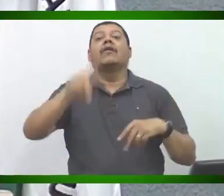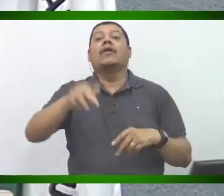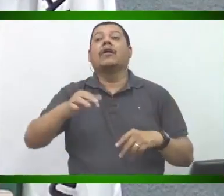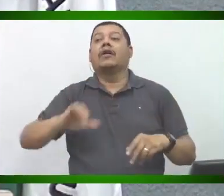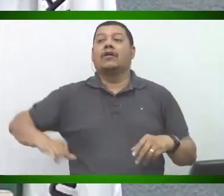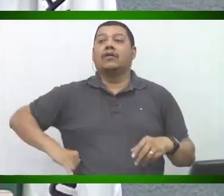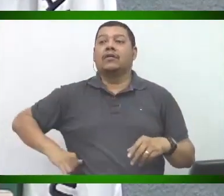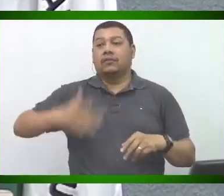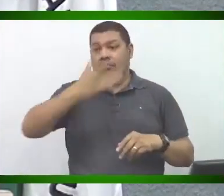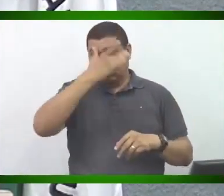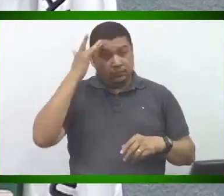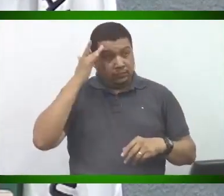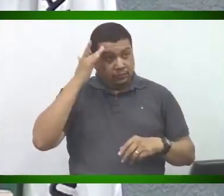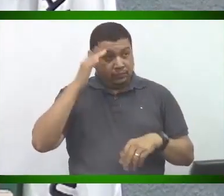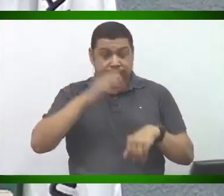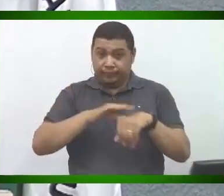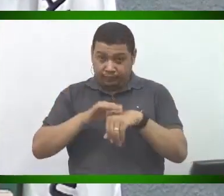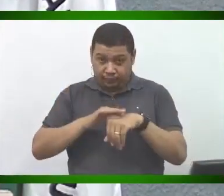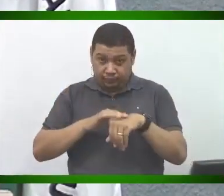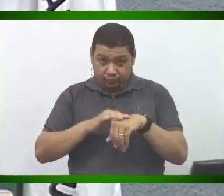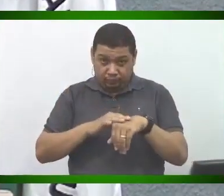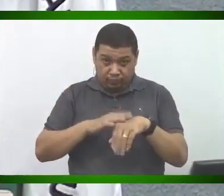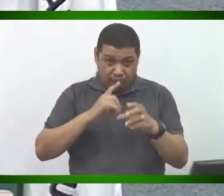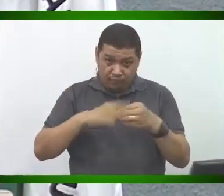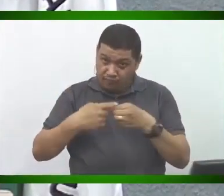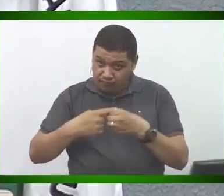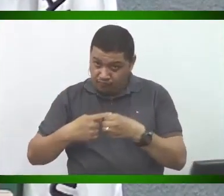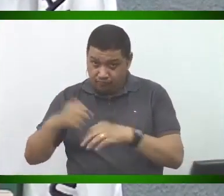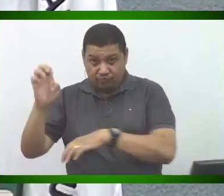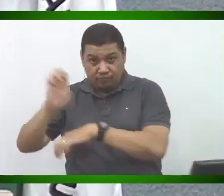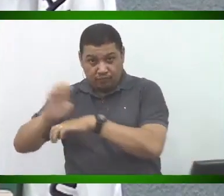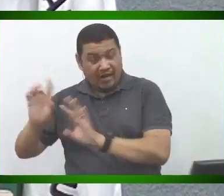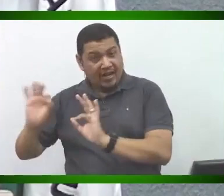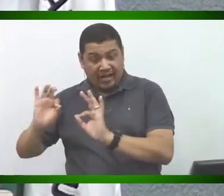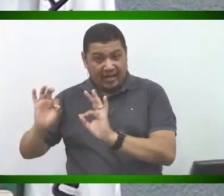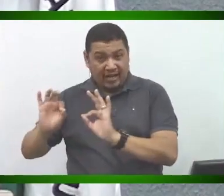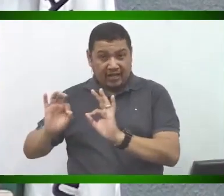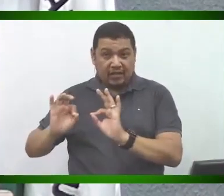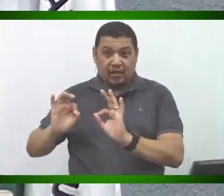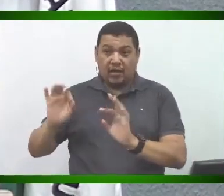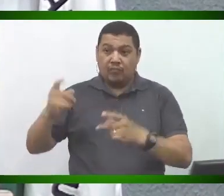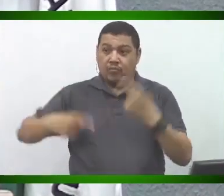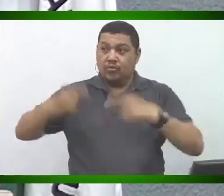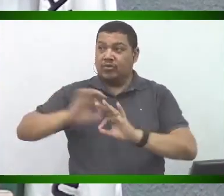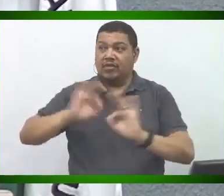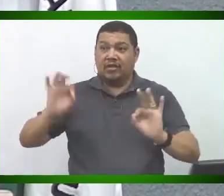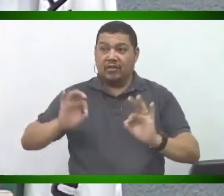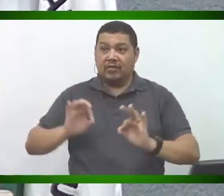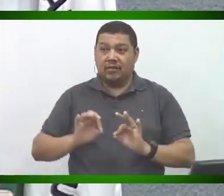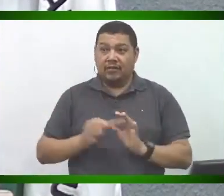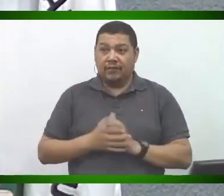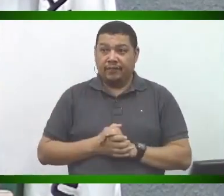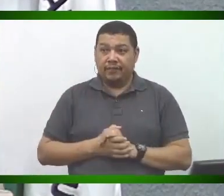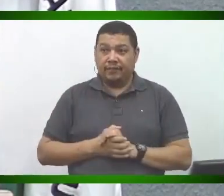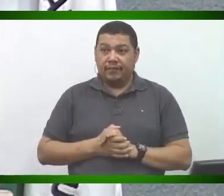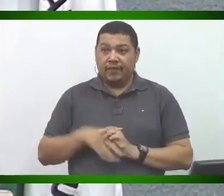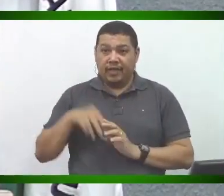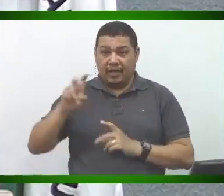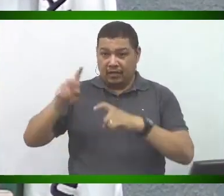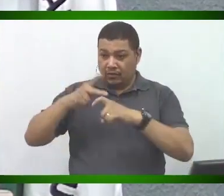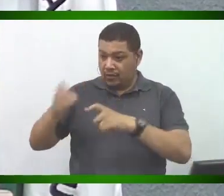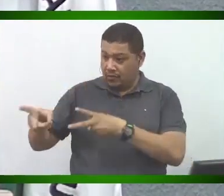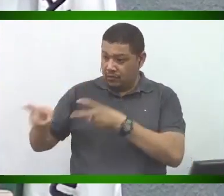tá? Não é o município, não é o Estado, não é os políticos, mas é vergonhoso. Aquela cena que eu vi lá no